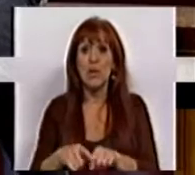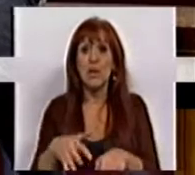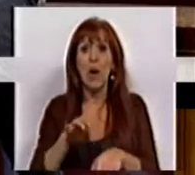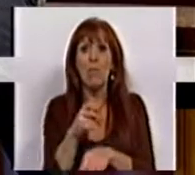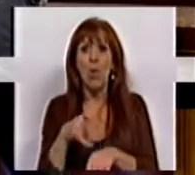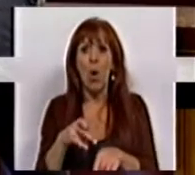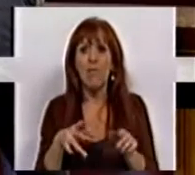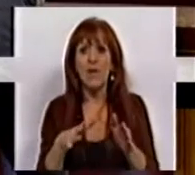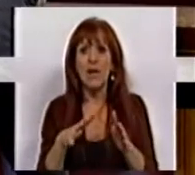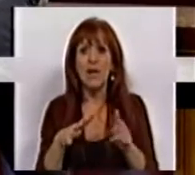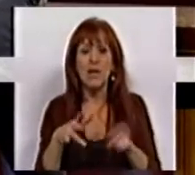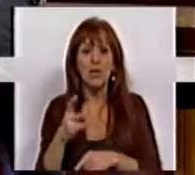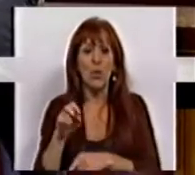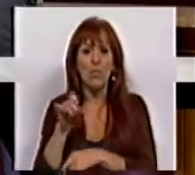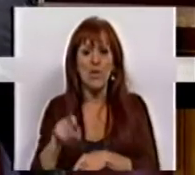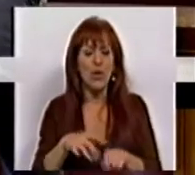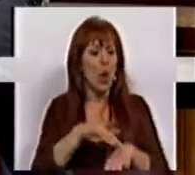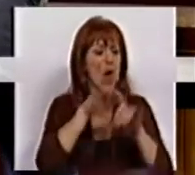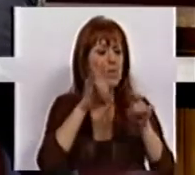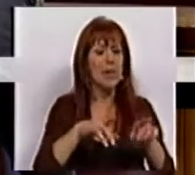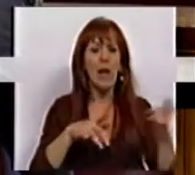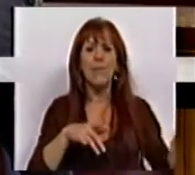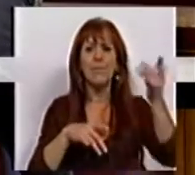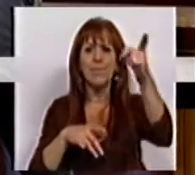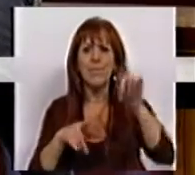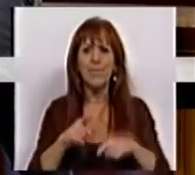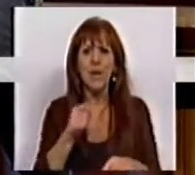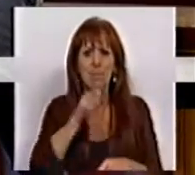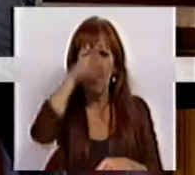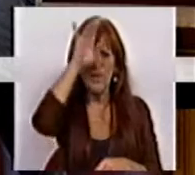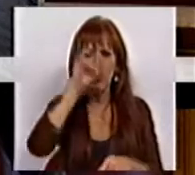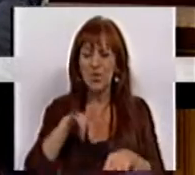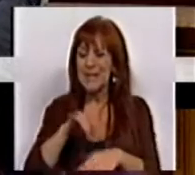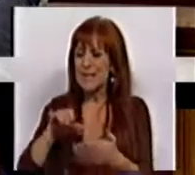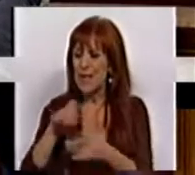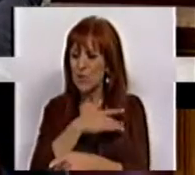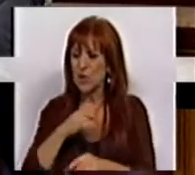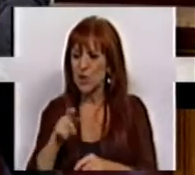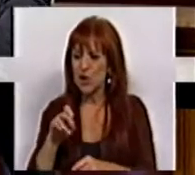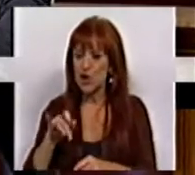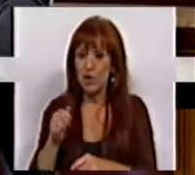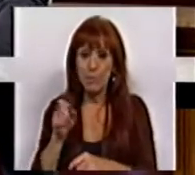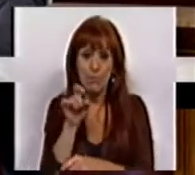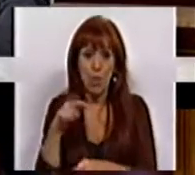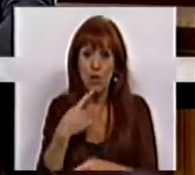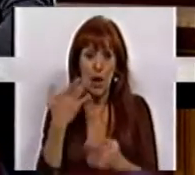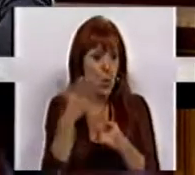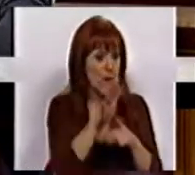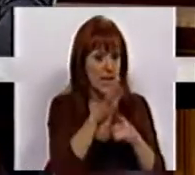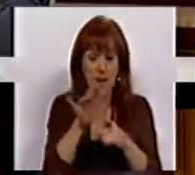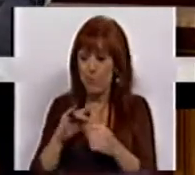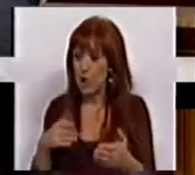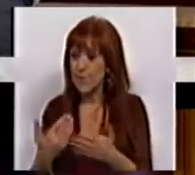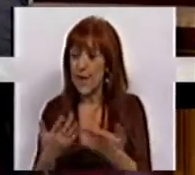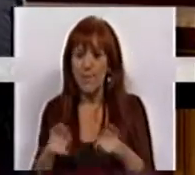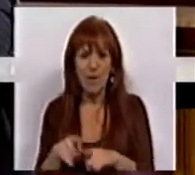de Varzim, do Hospital da Póvoa de Varzim, do Hospital de Barcelos, do Centro de Saúde de Estremoz, em que dávamos exemplos